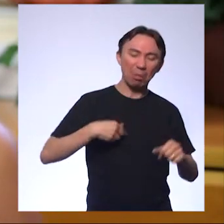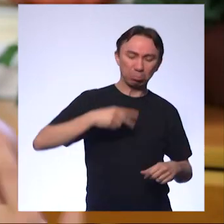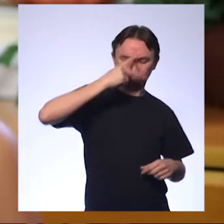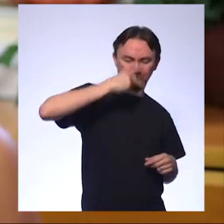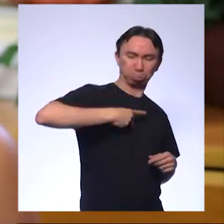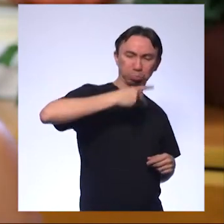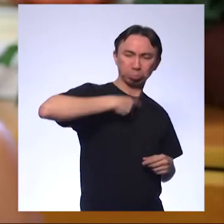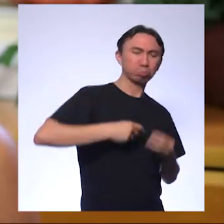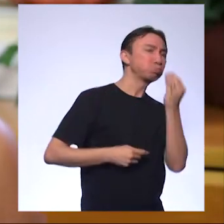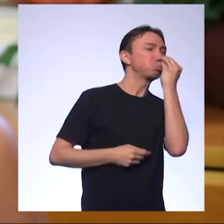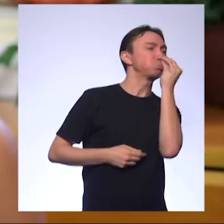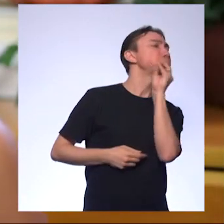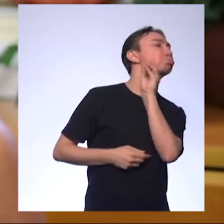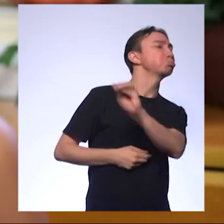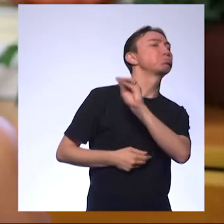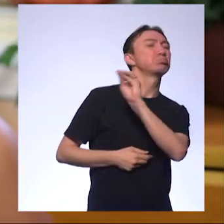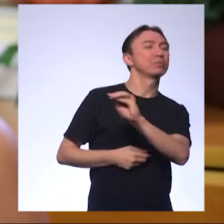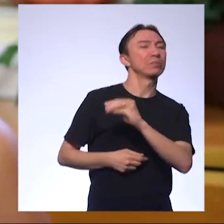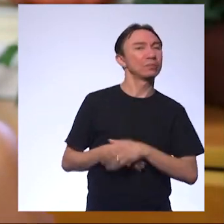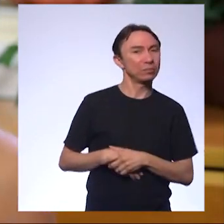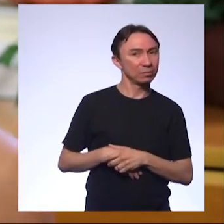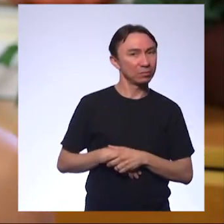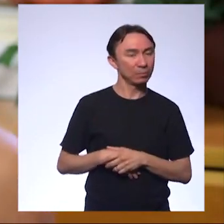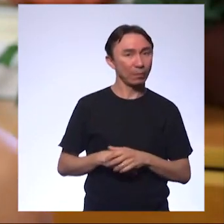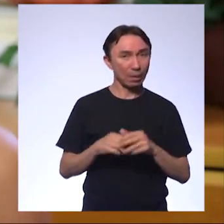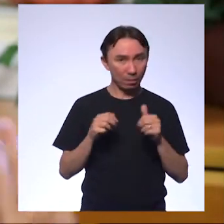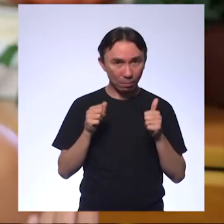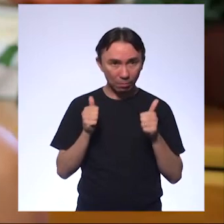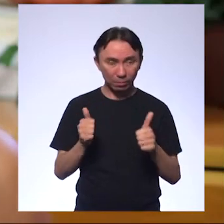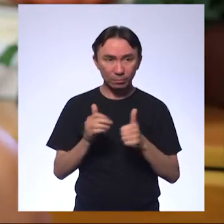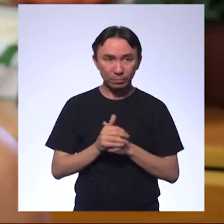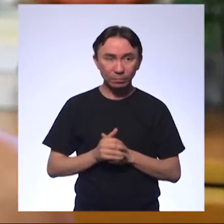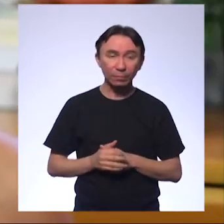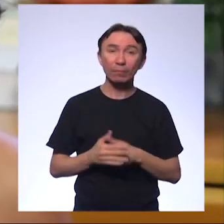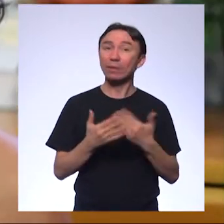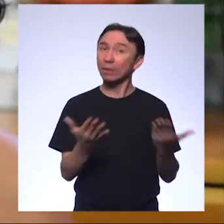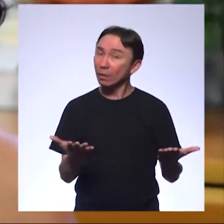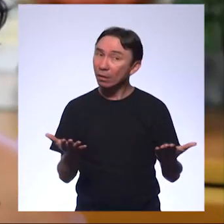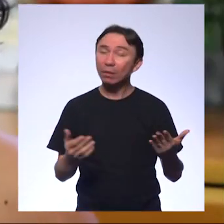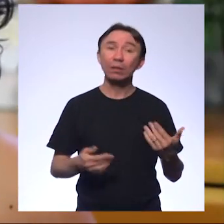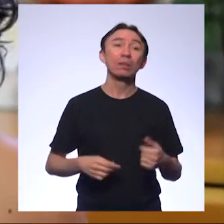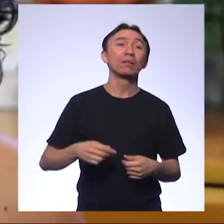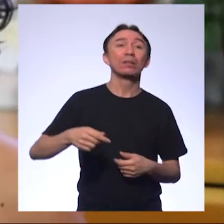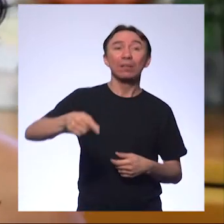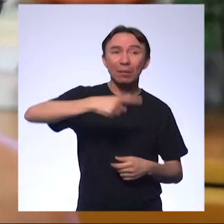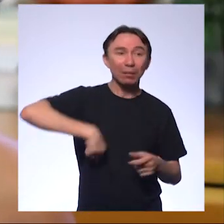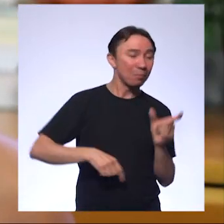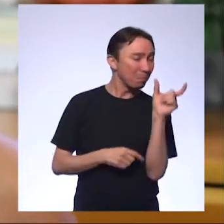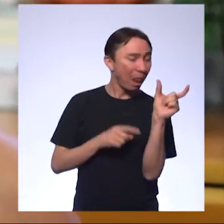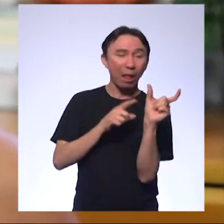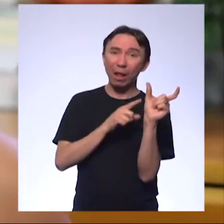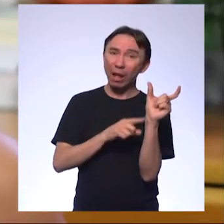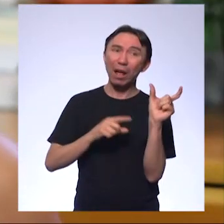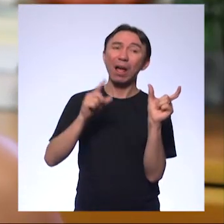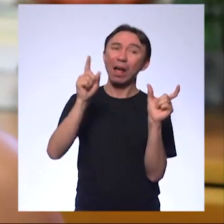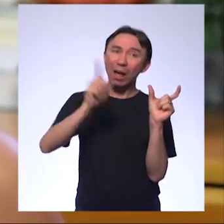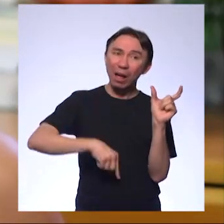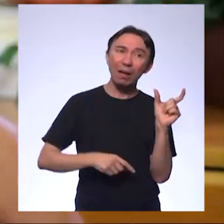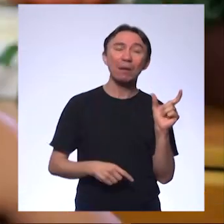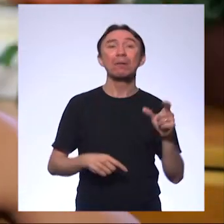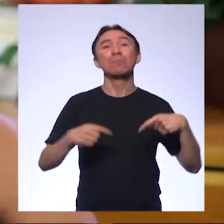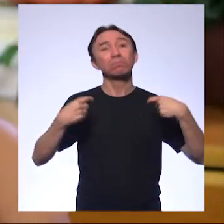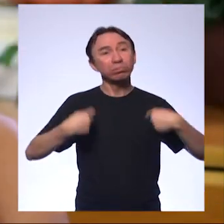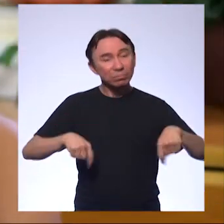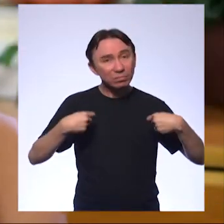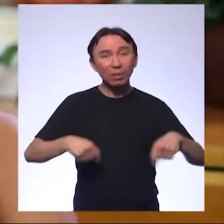que o outro sente diante das suas atitudes. No final das contas, é só um termo bonito para dizer o que deveria ser